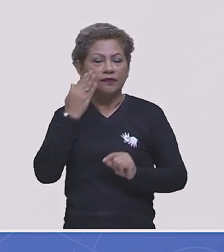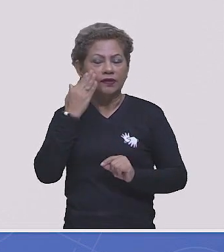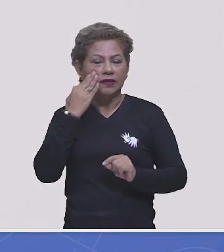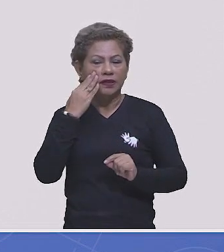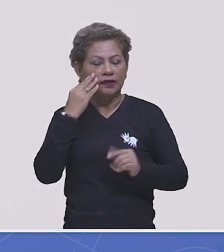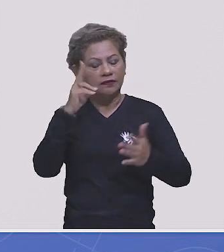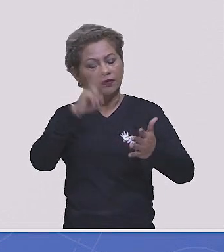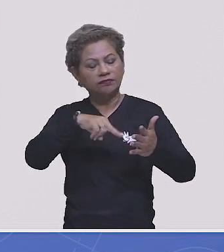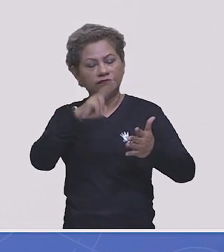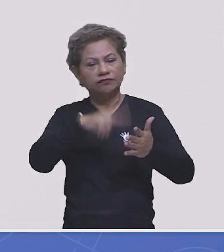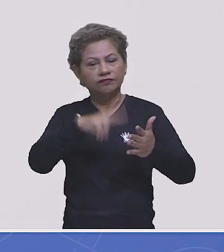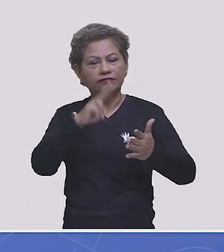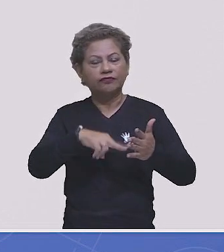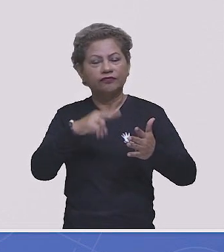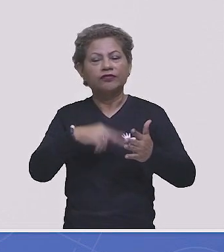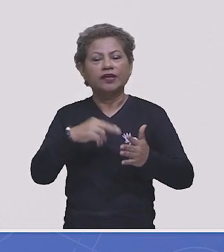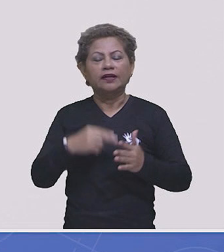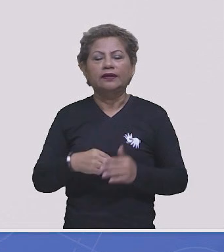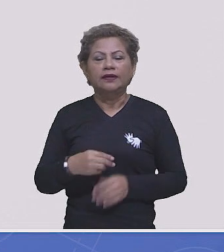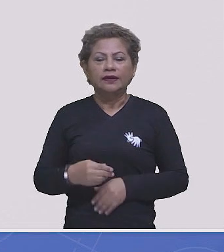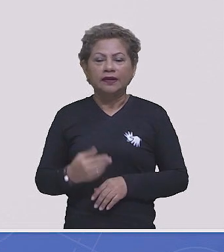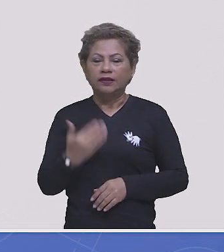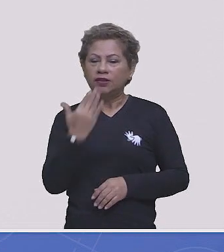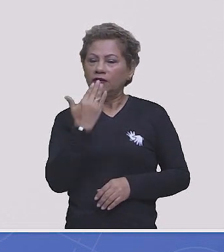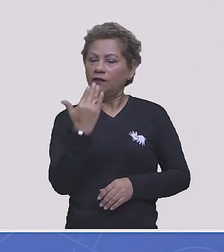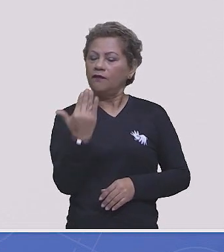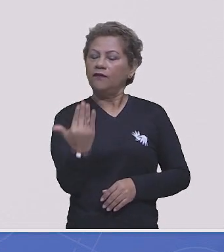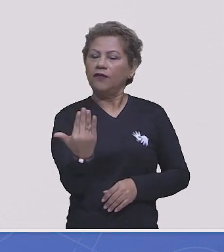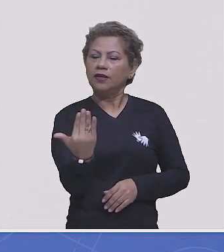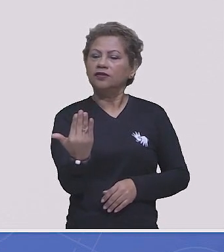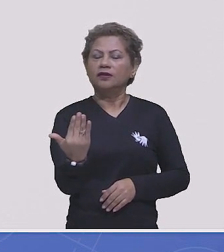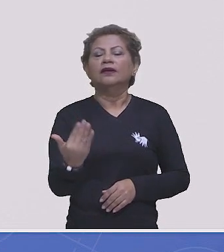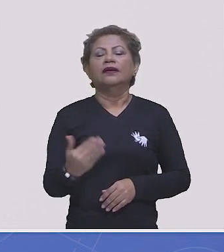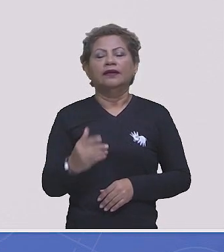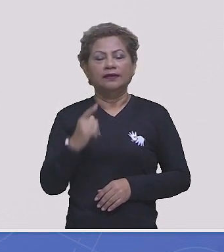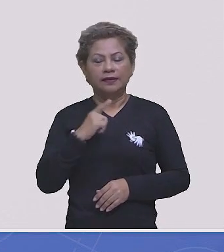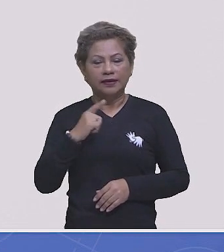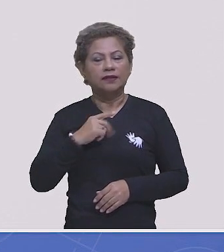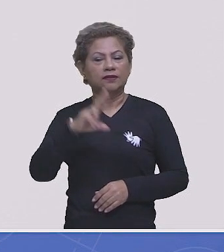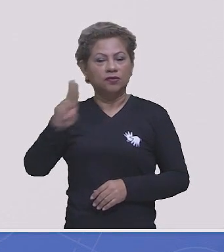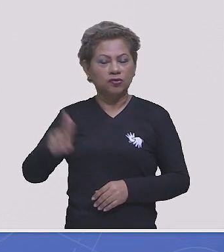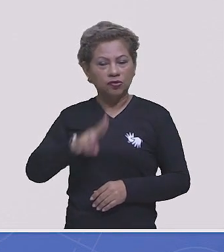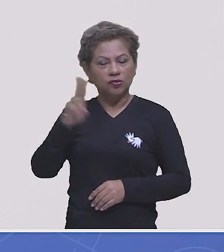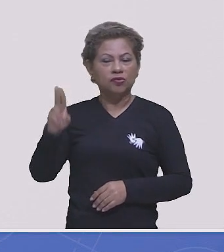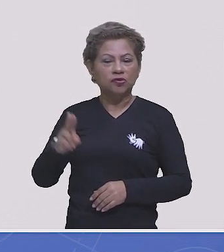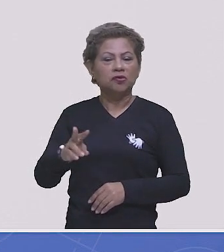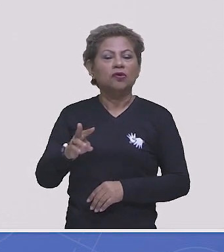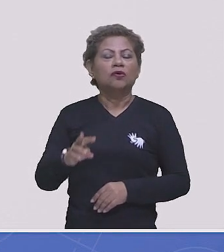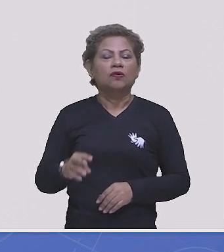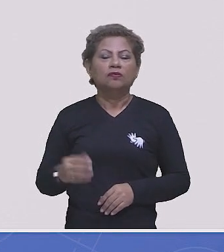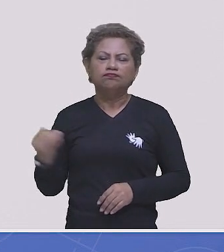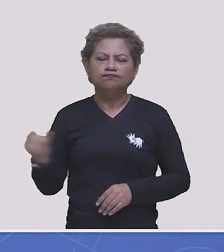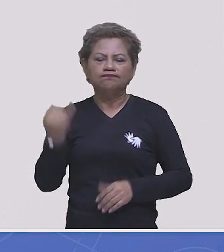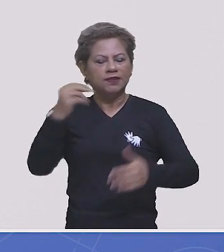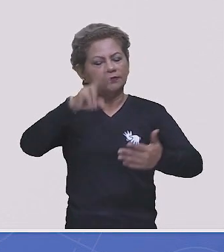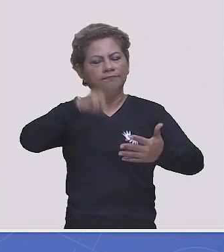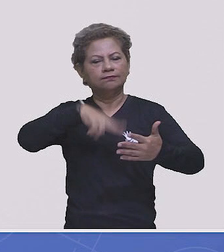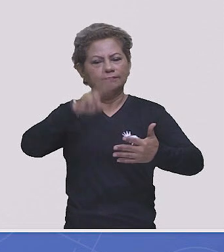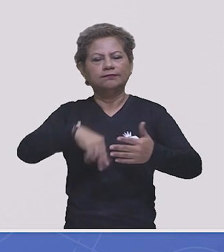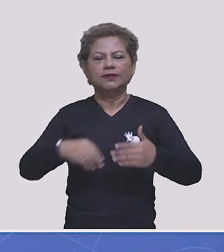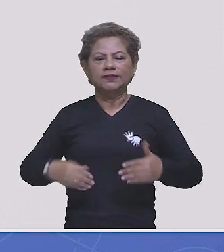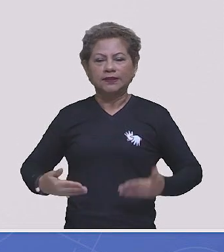uma técnica de pintura egípcia, né? Sendo que, olha só, o tronco ele fica de